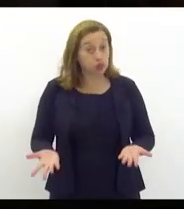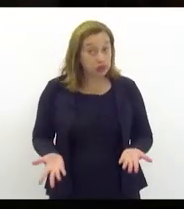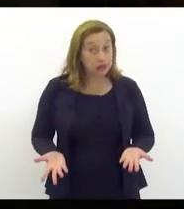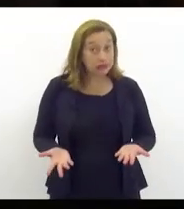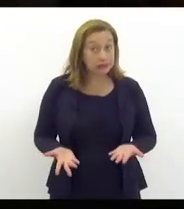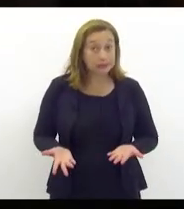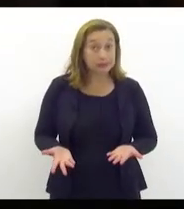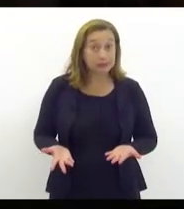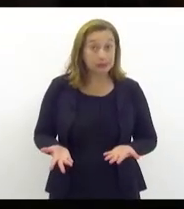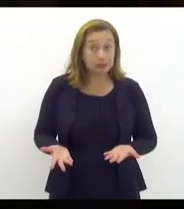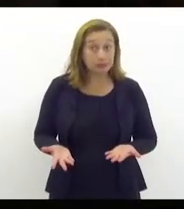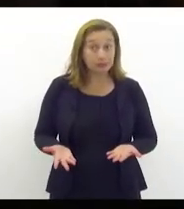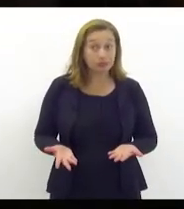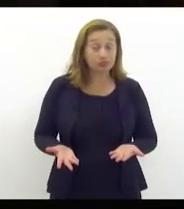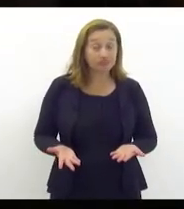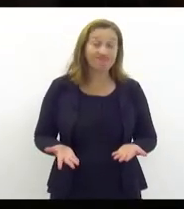metropolitano.